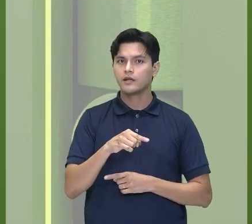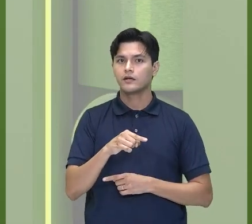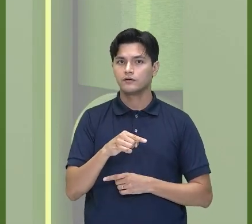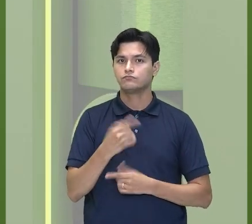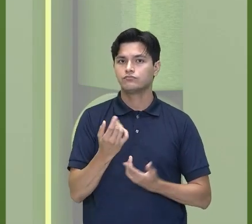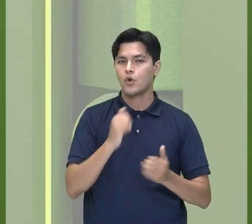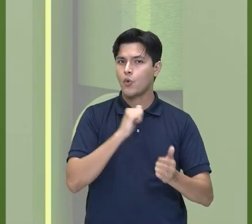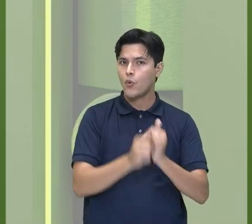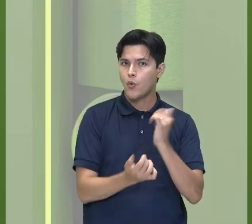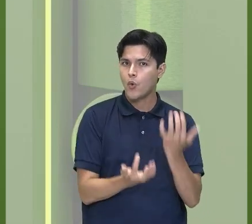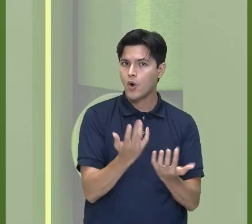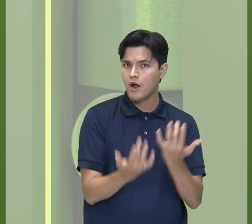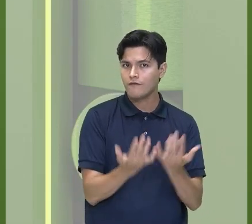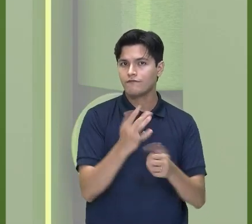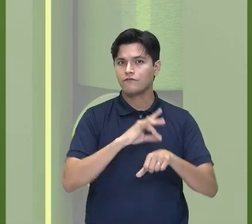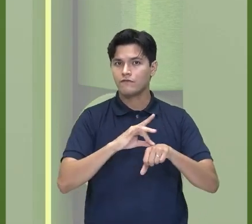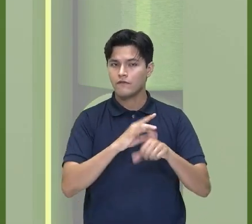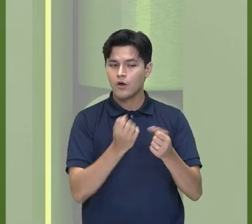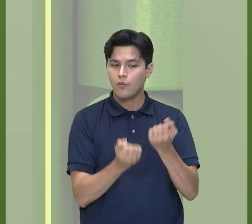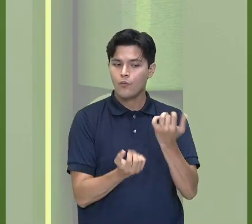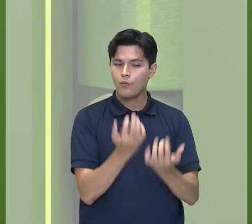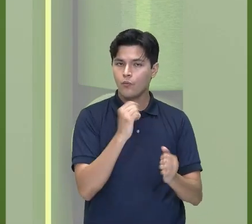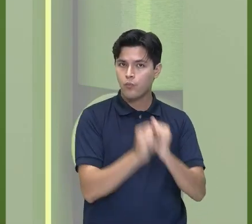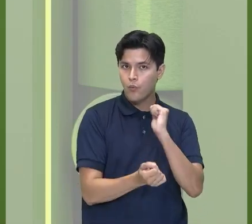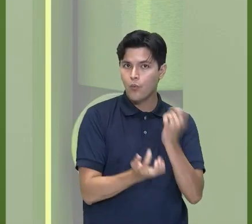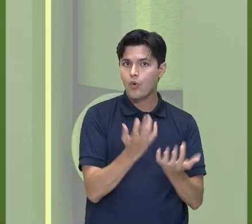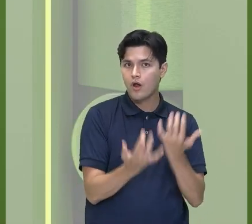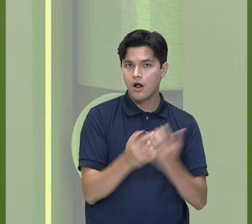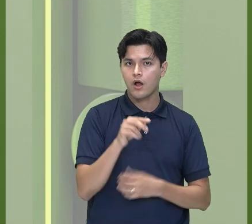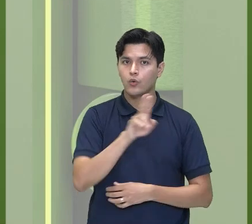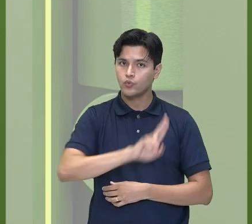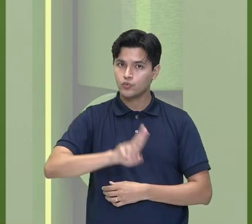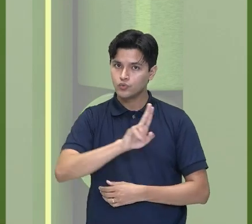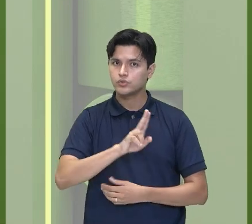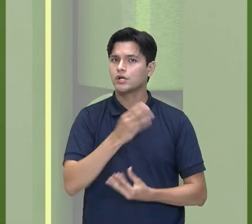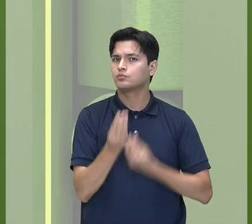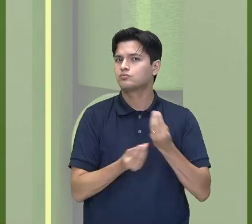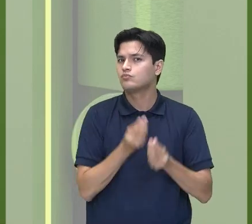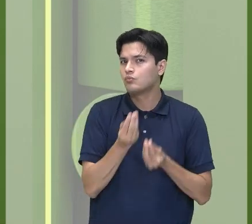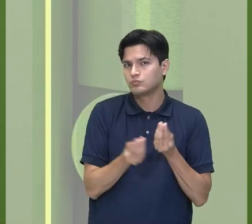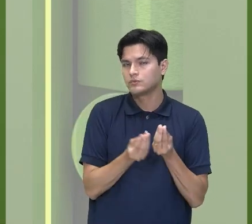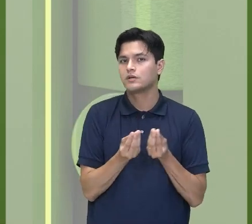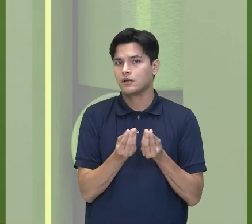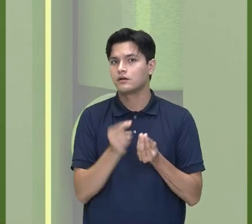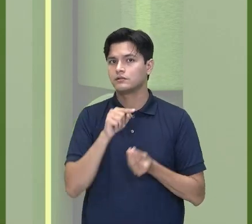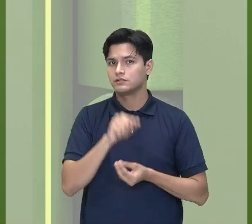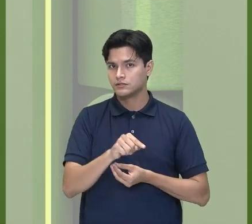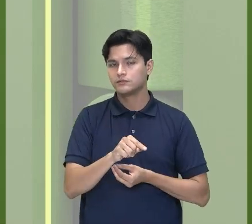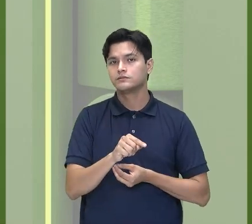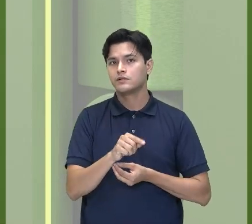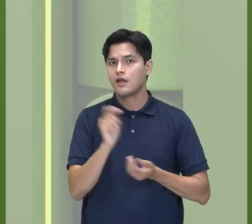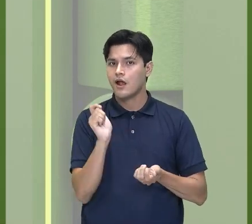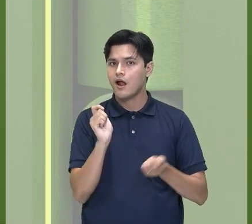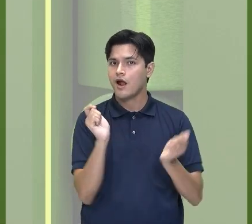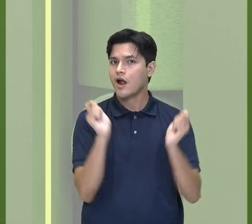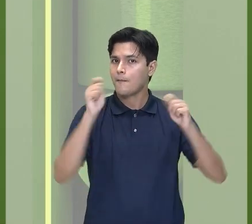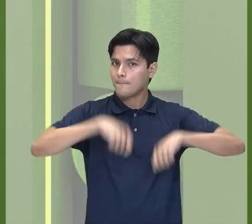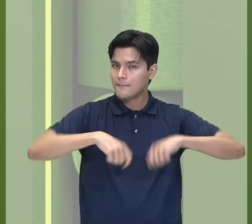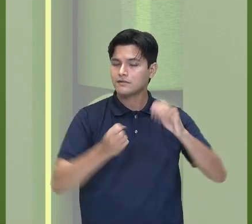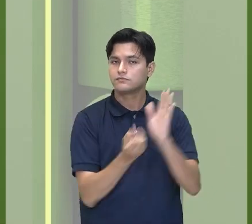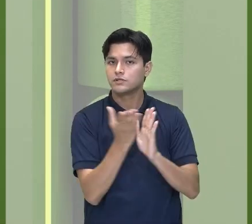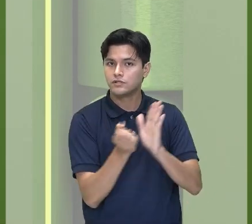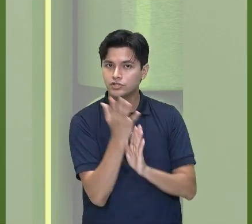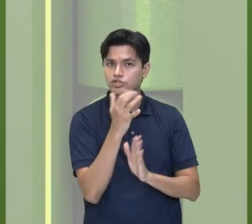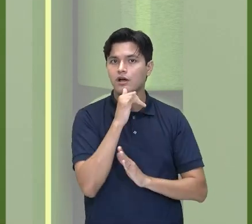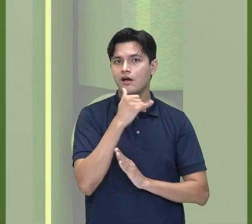queimado, e assim ele vai gerar calor, vai aquecer a água, por exemplo, e aí com esse vapor de água vai se gerar energia,